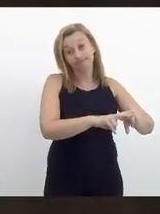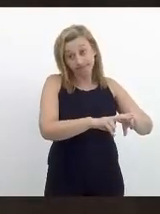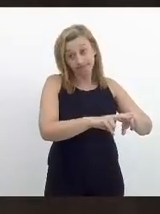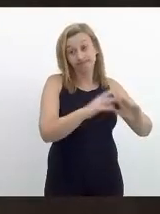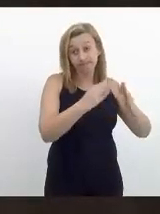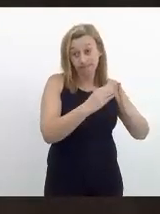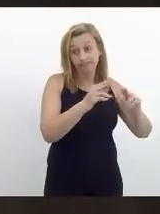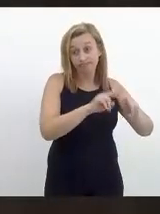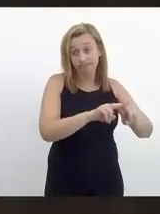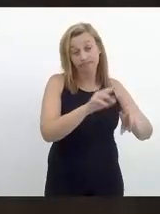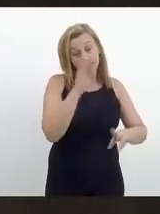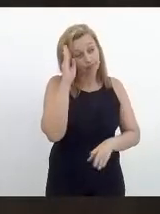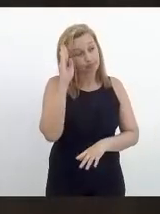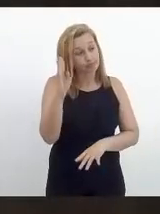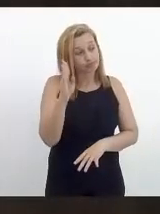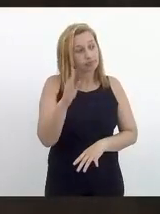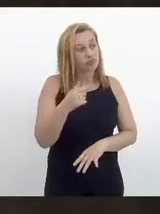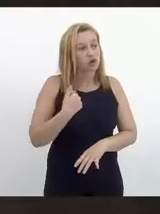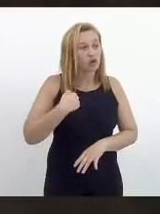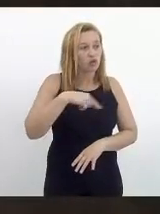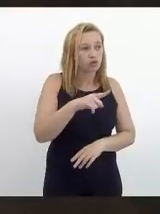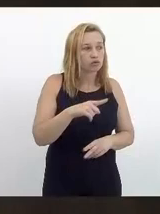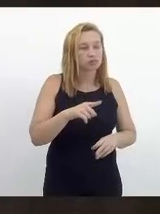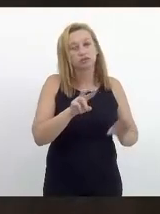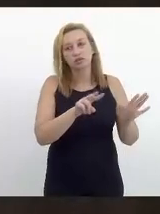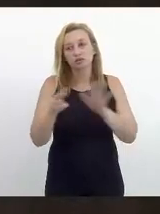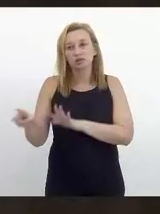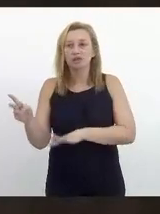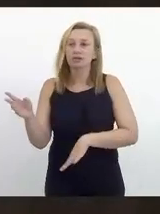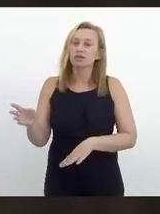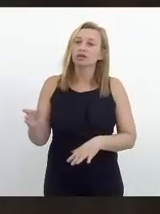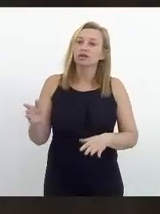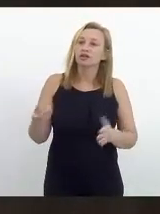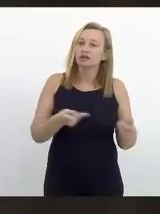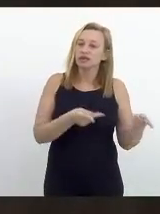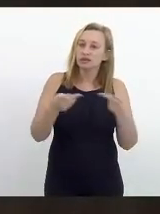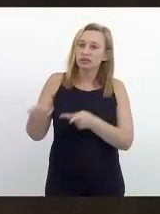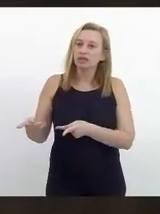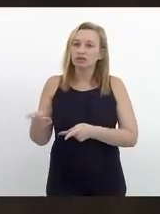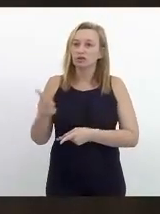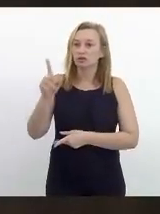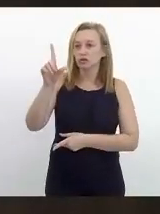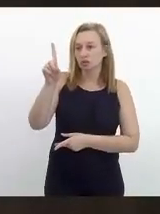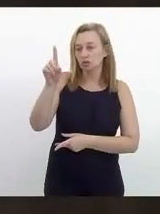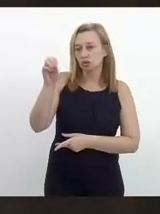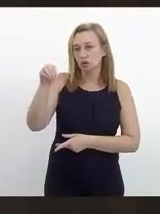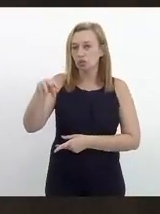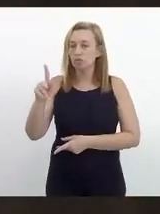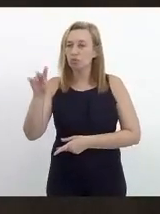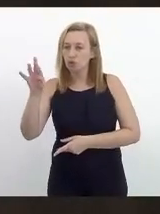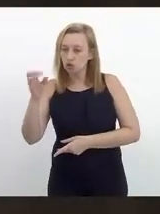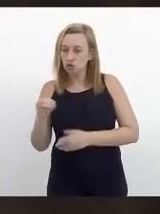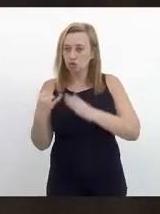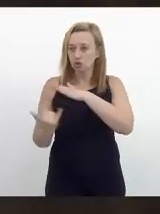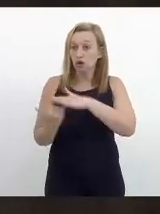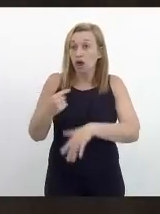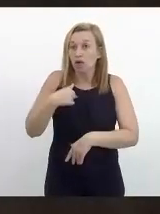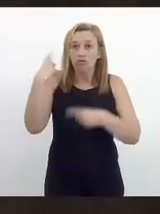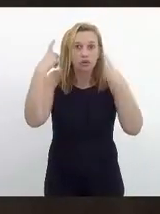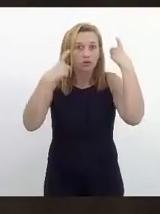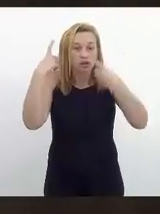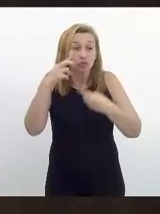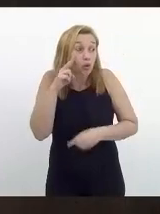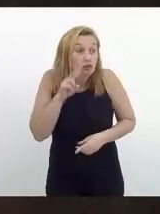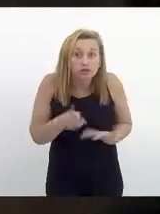isso é fundamental. Eu estive na semana passada visitando o Instituto Dom Bosco, fiquei muito preocupado com o que